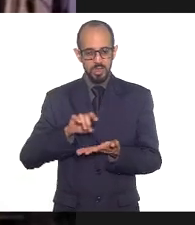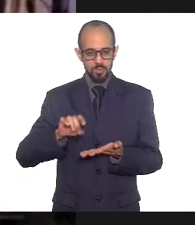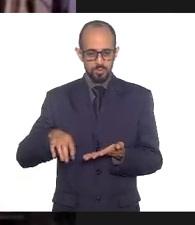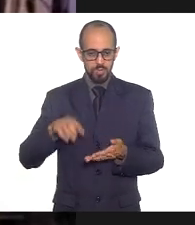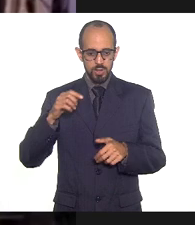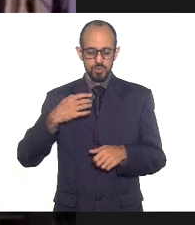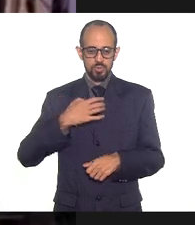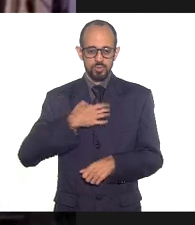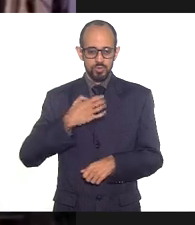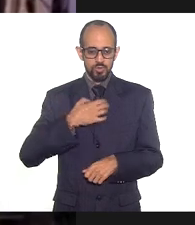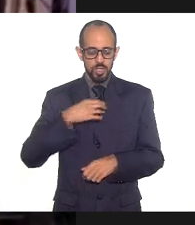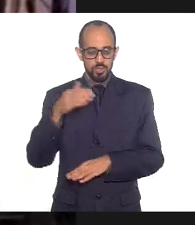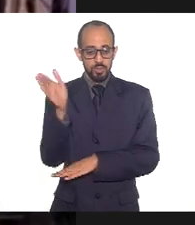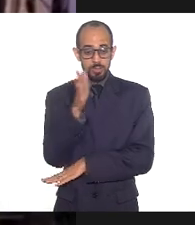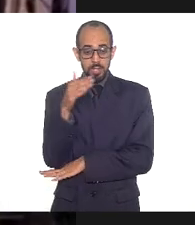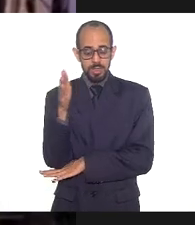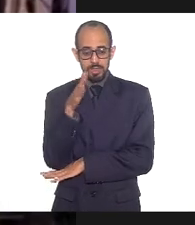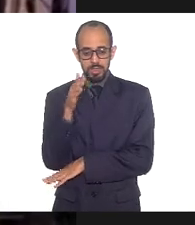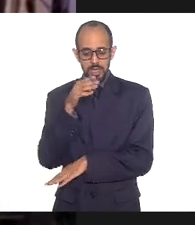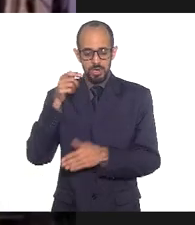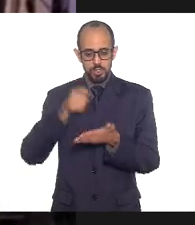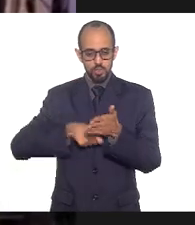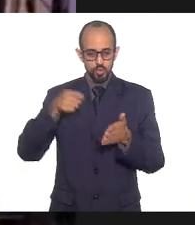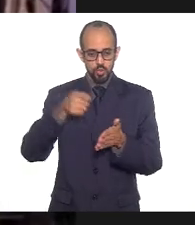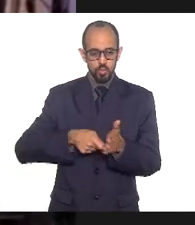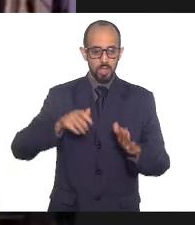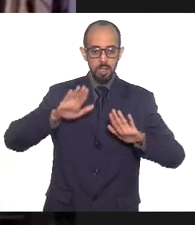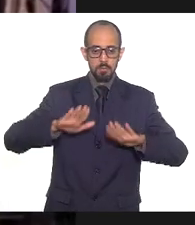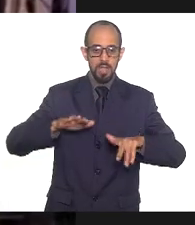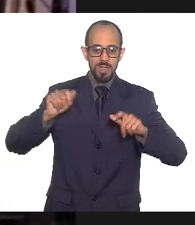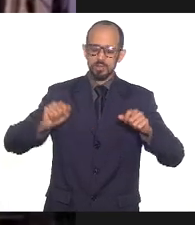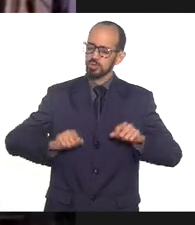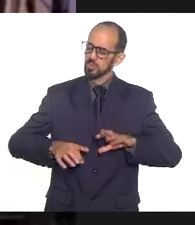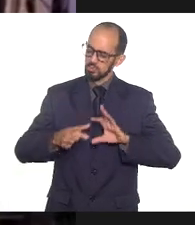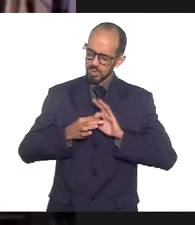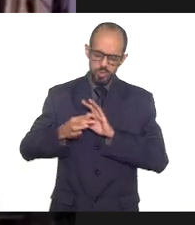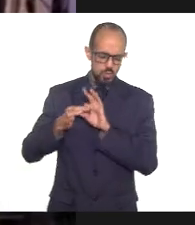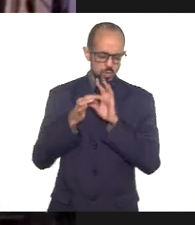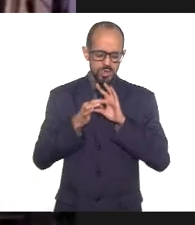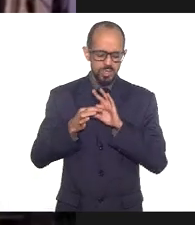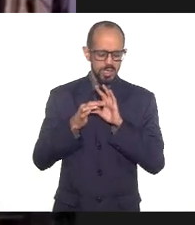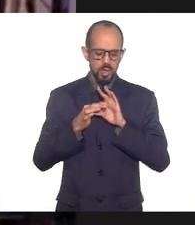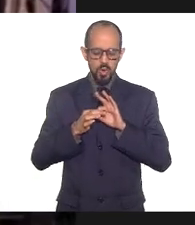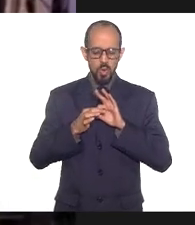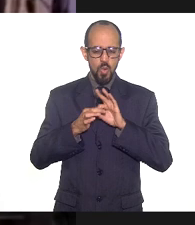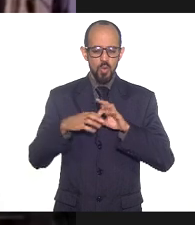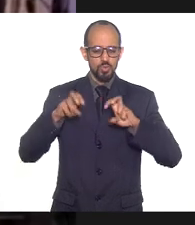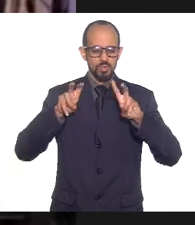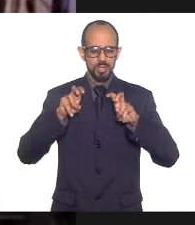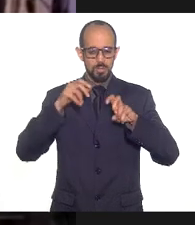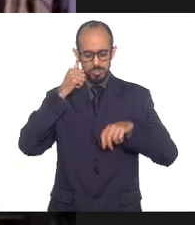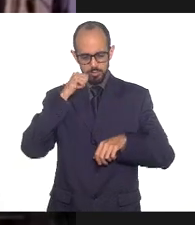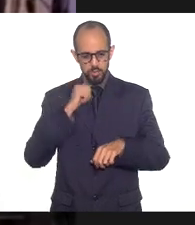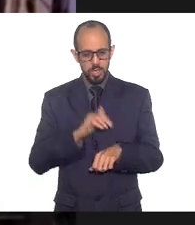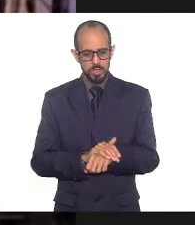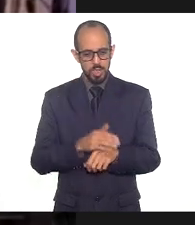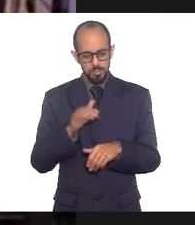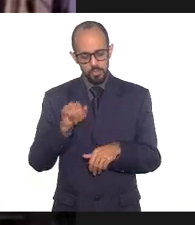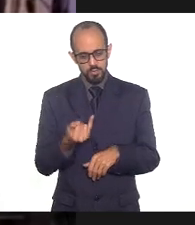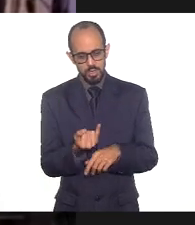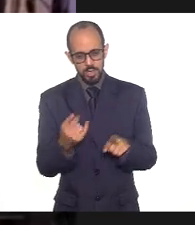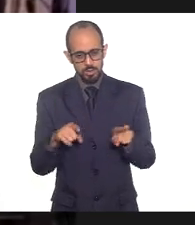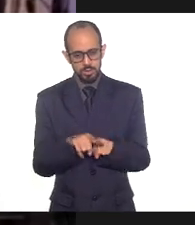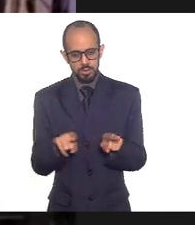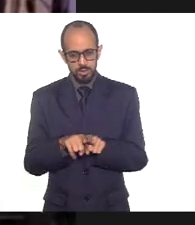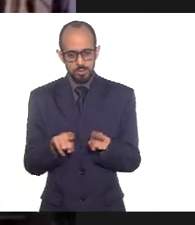uma como com sua bandeira que depende mais um humanidade Nas questões femininos cara aproveitar a presidente abrir